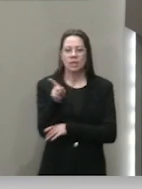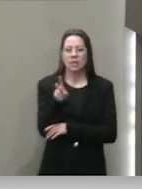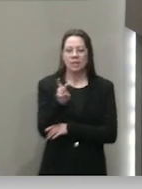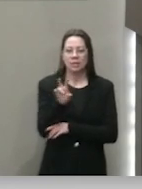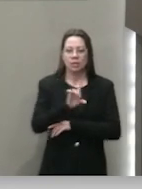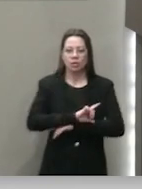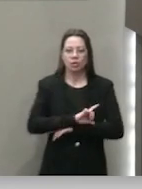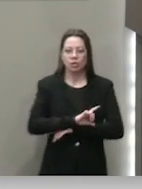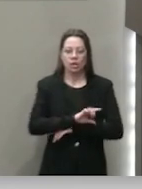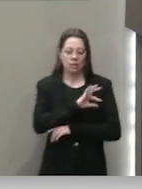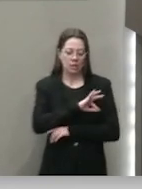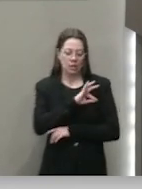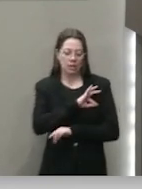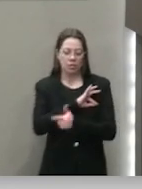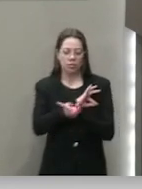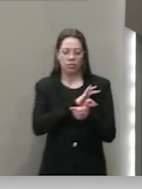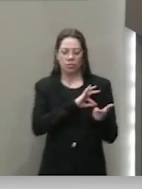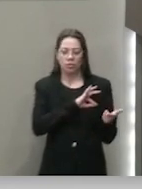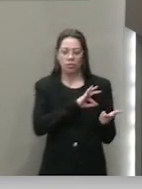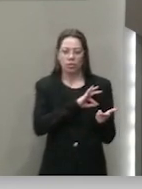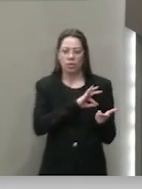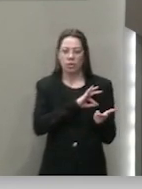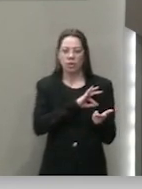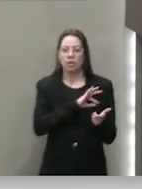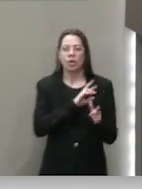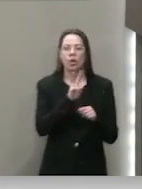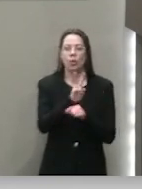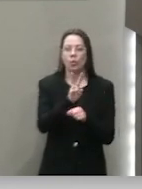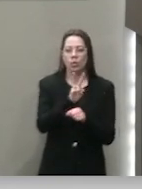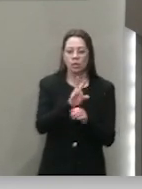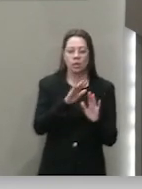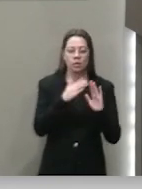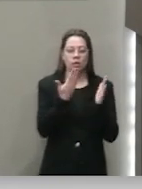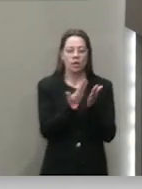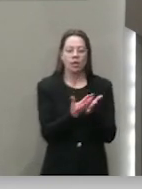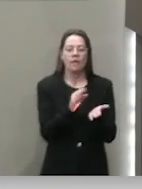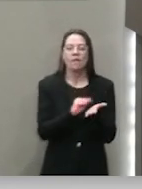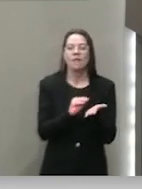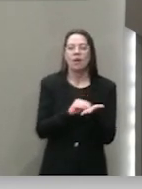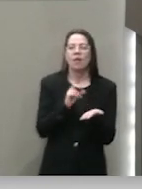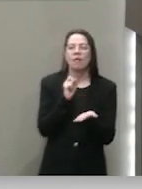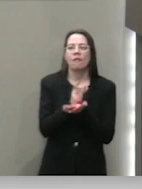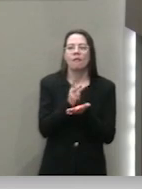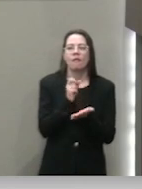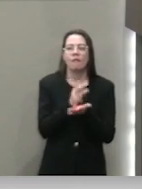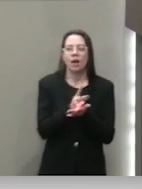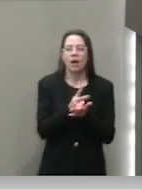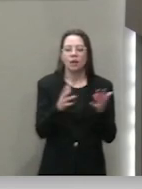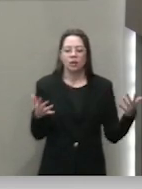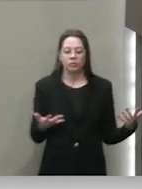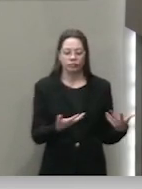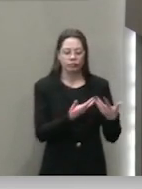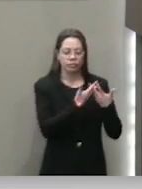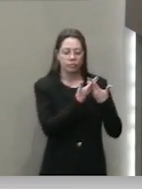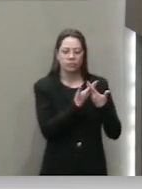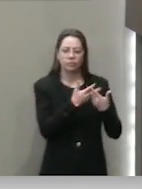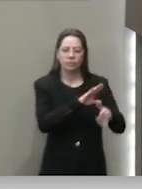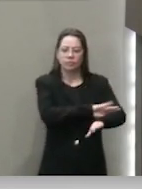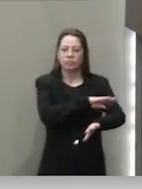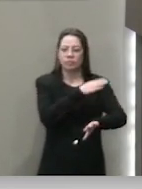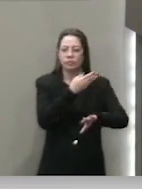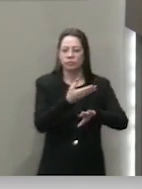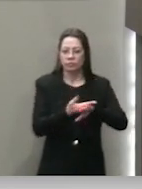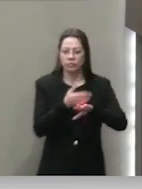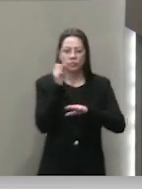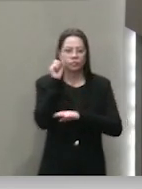salários. Segurança e proteção escolar, falta de vagas e de tempo integral. O tempo integral precisa avançar